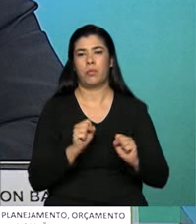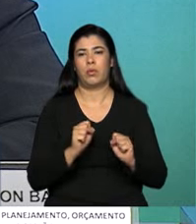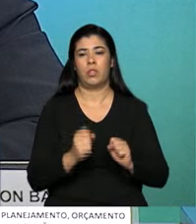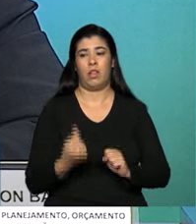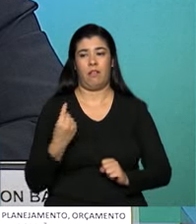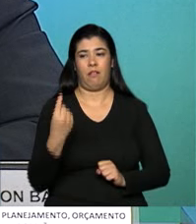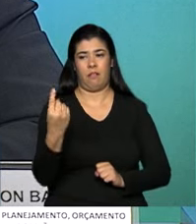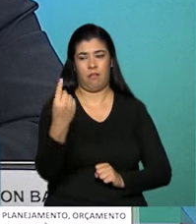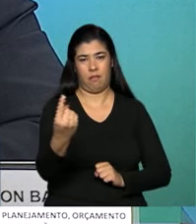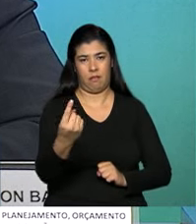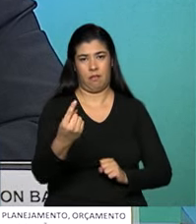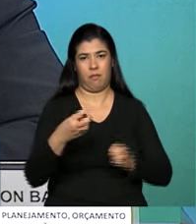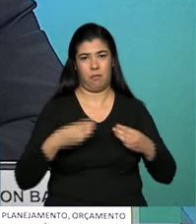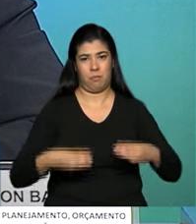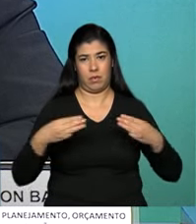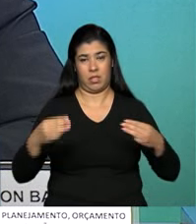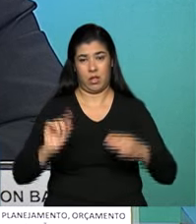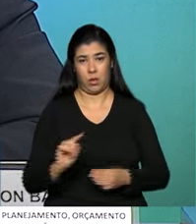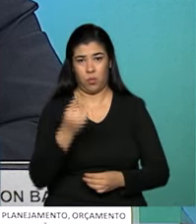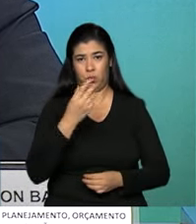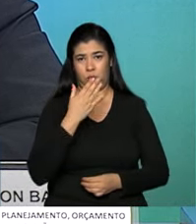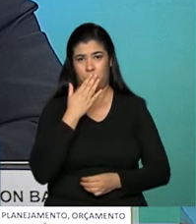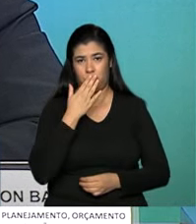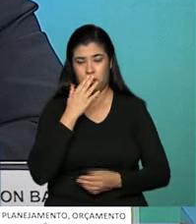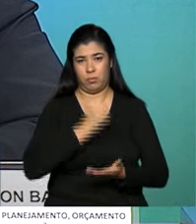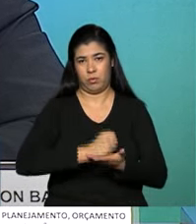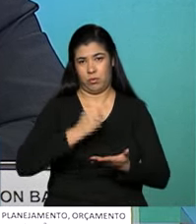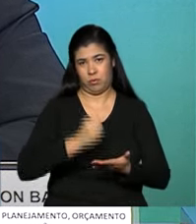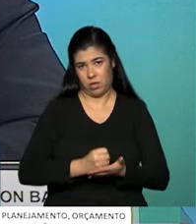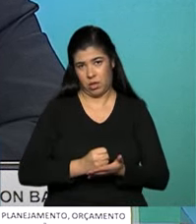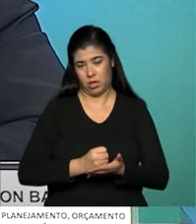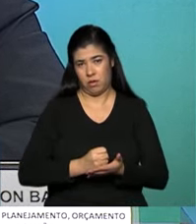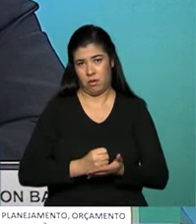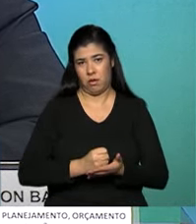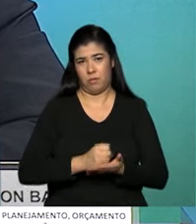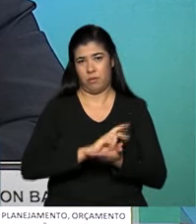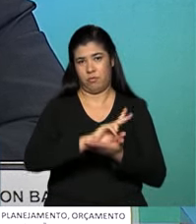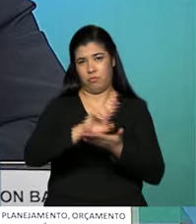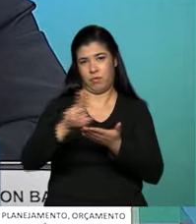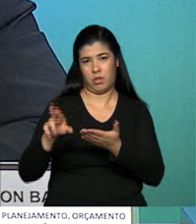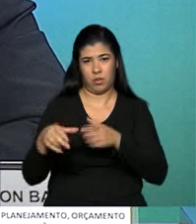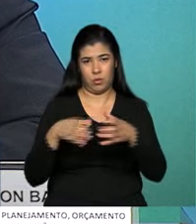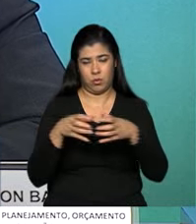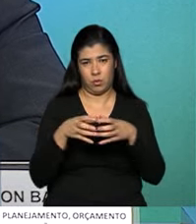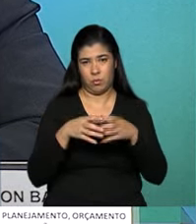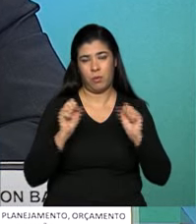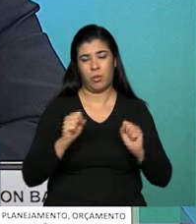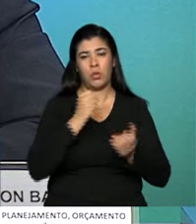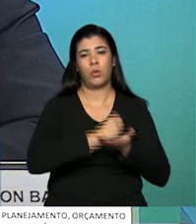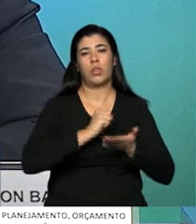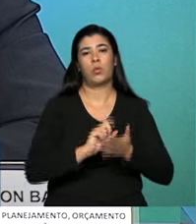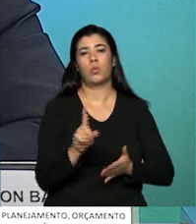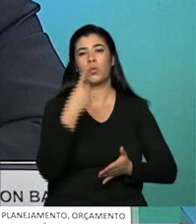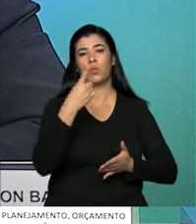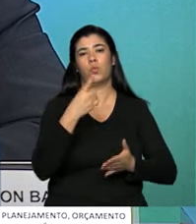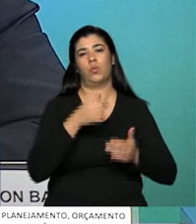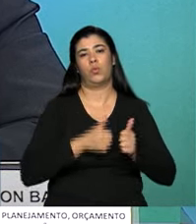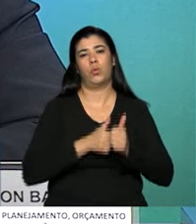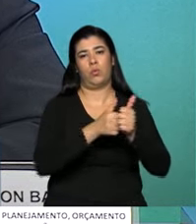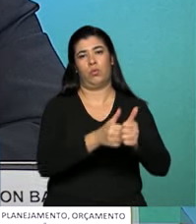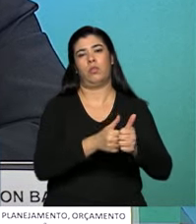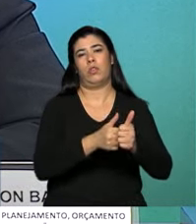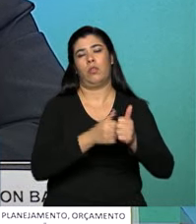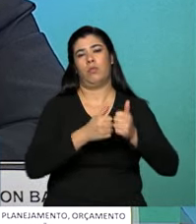cada Ministério ter um contrato para transportar seus funcionários Você pode ter um contrato só para toda Explanada que pode ser acionado